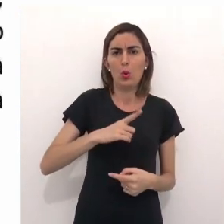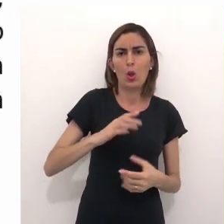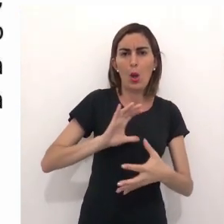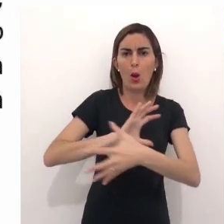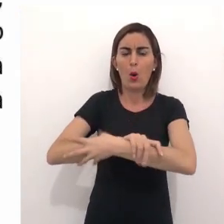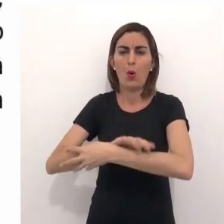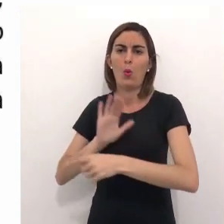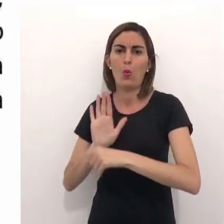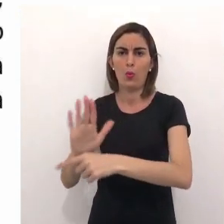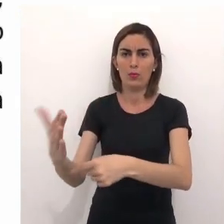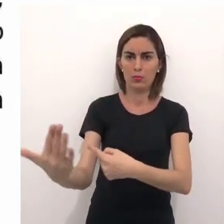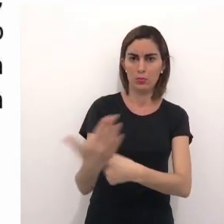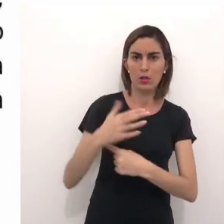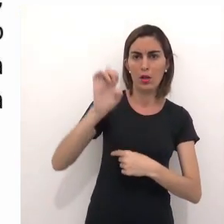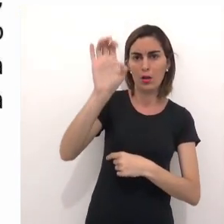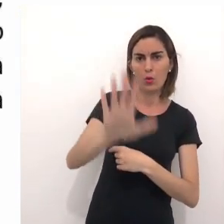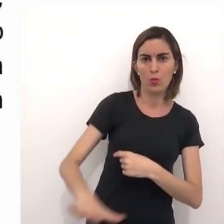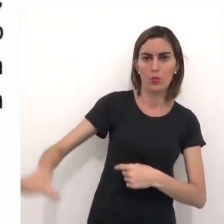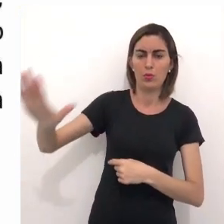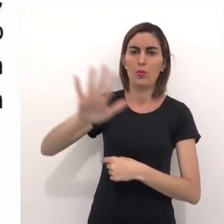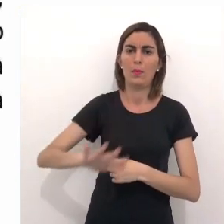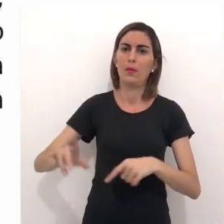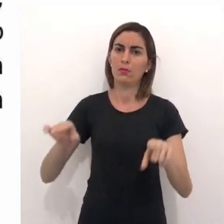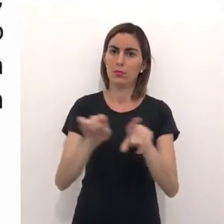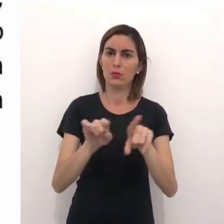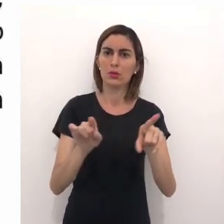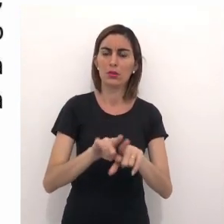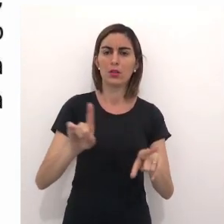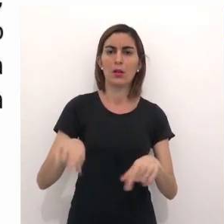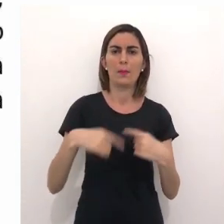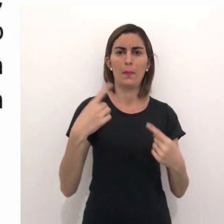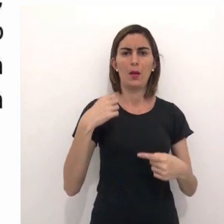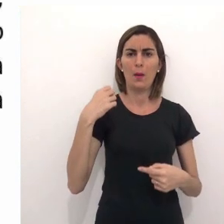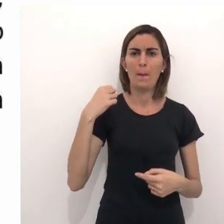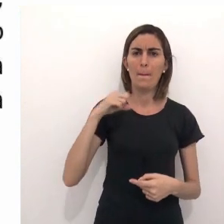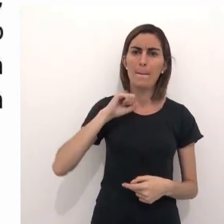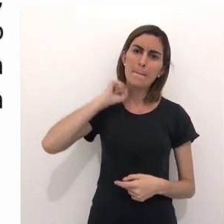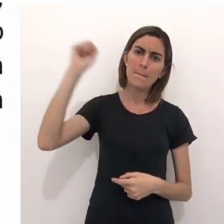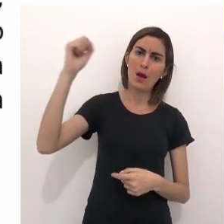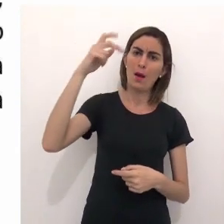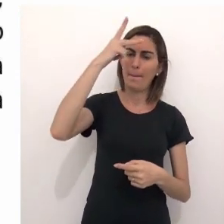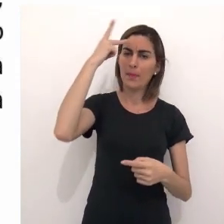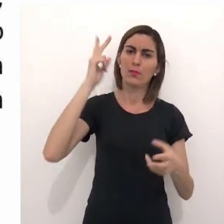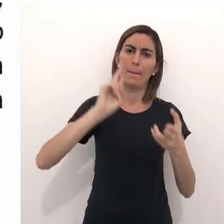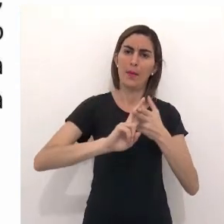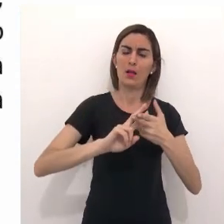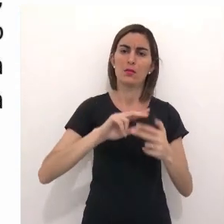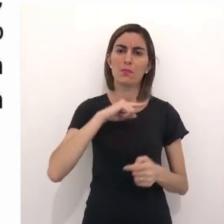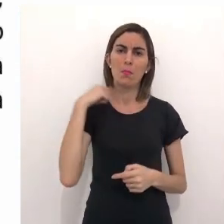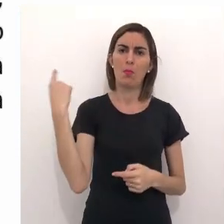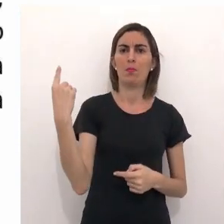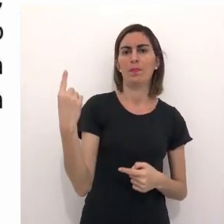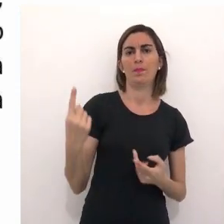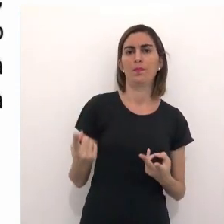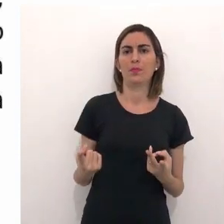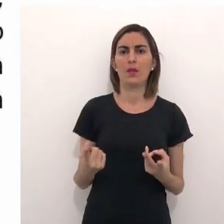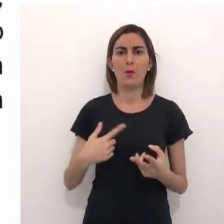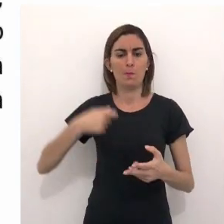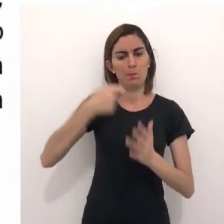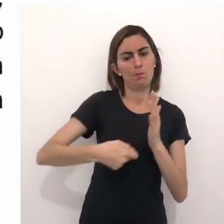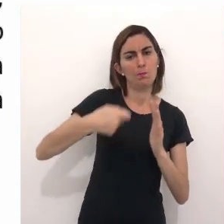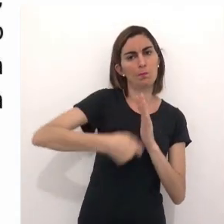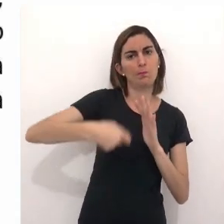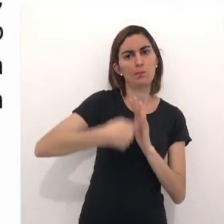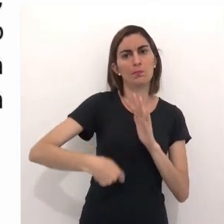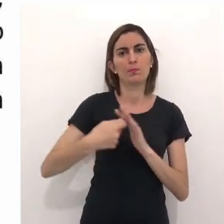com os europeus, bem como suicídio quando presos. A resistência, meus prezados e